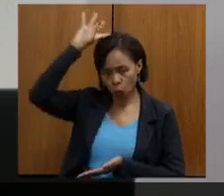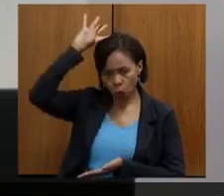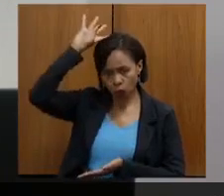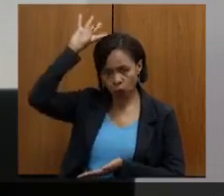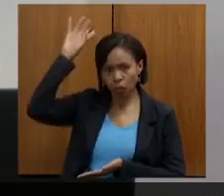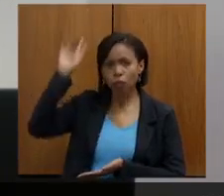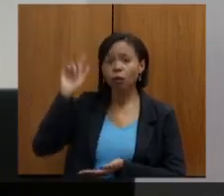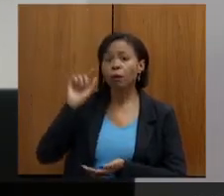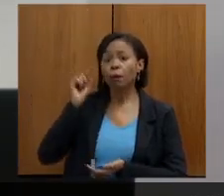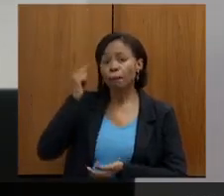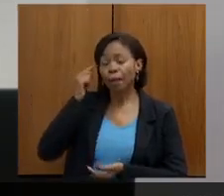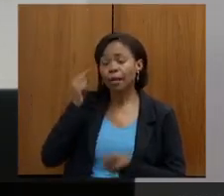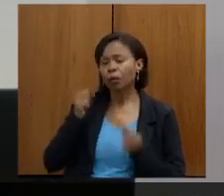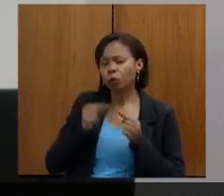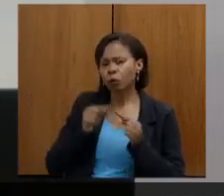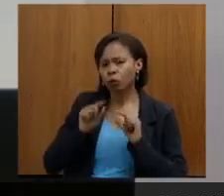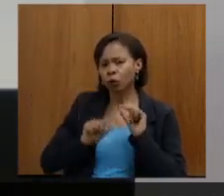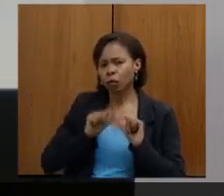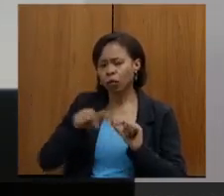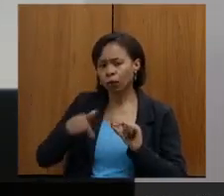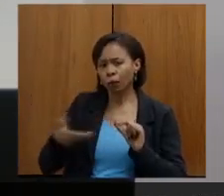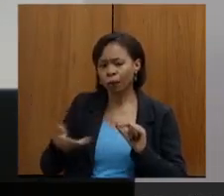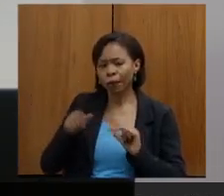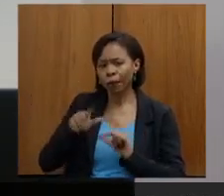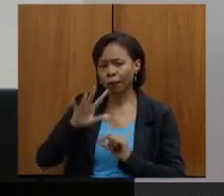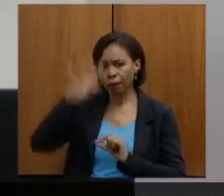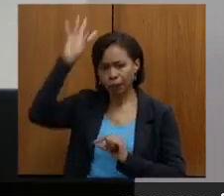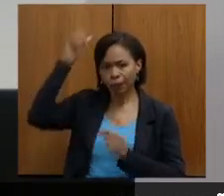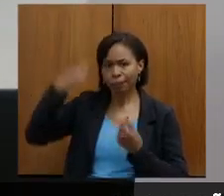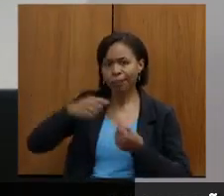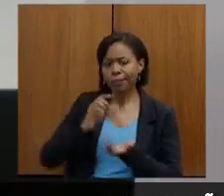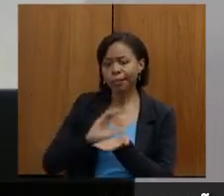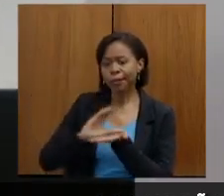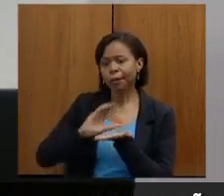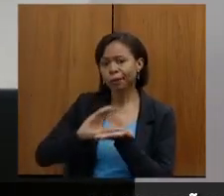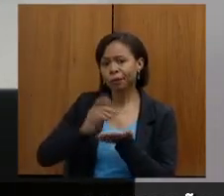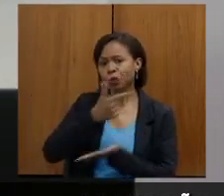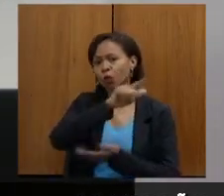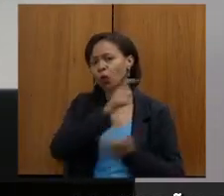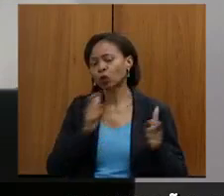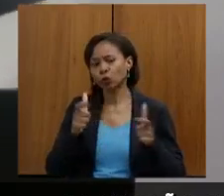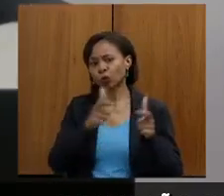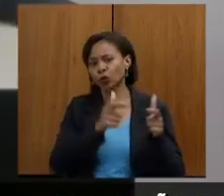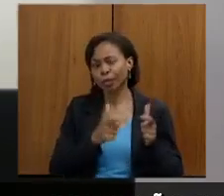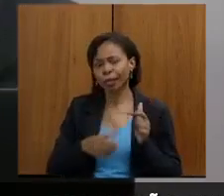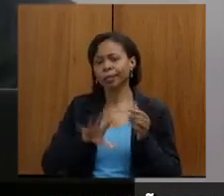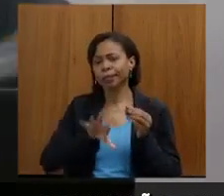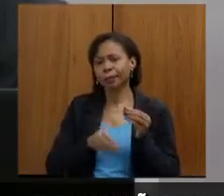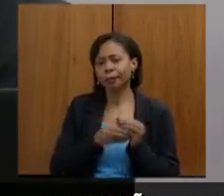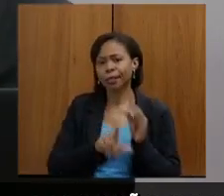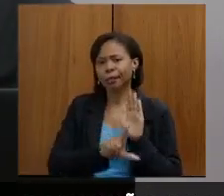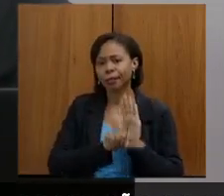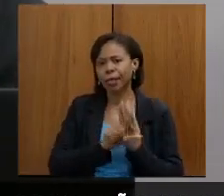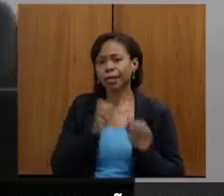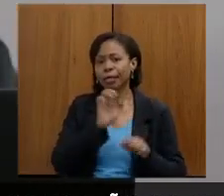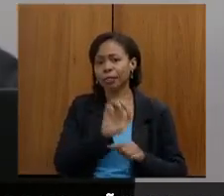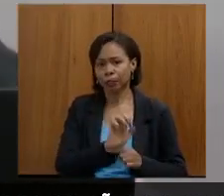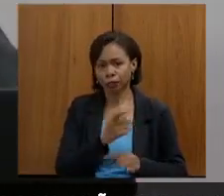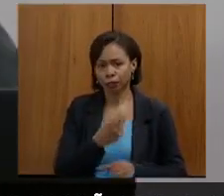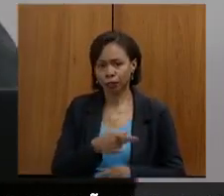Militar Considerando que atualmente a instituição Depende de recursos aleatórios tais como emendas parlamentares